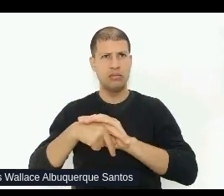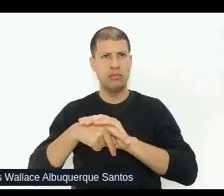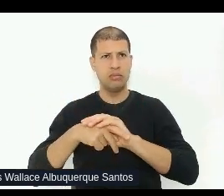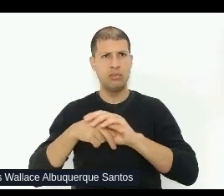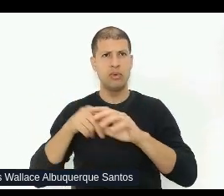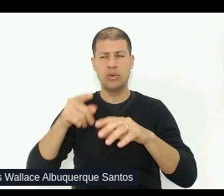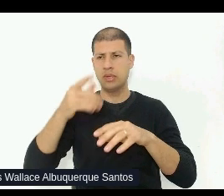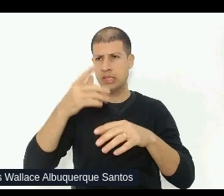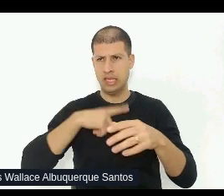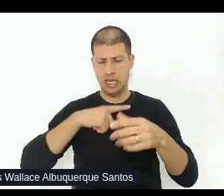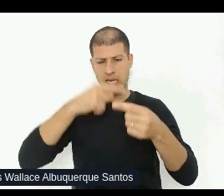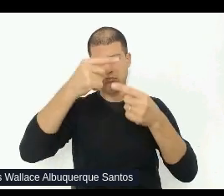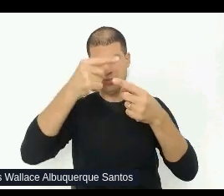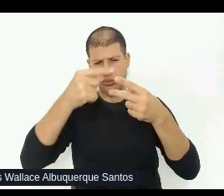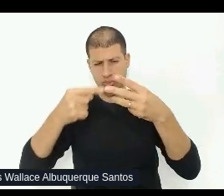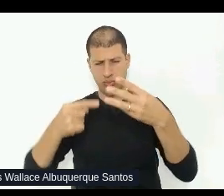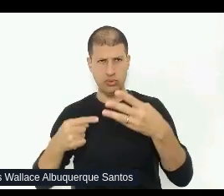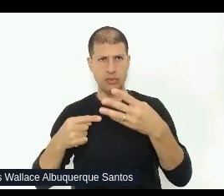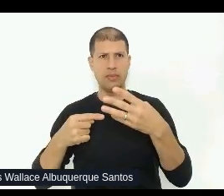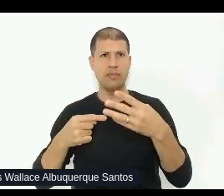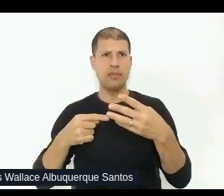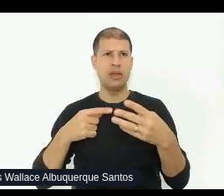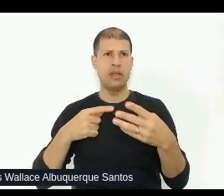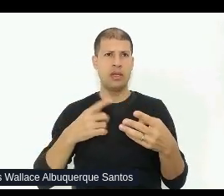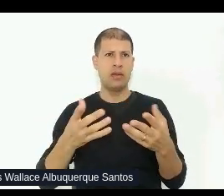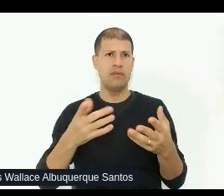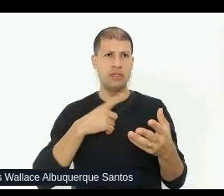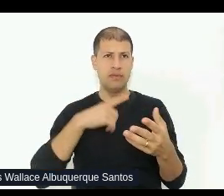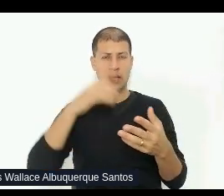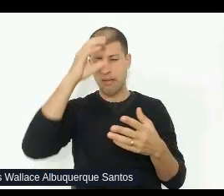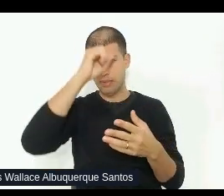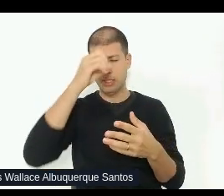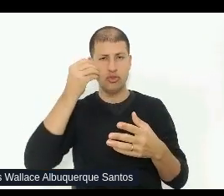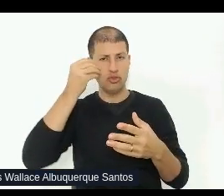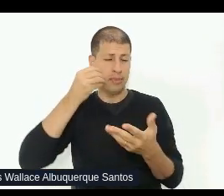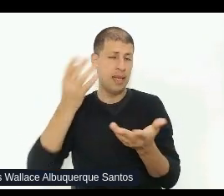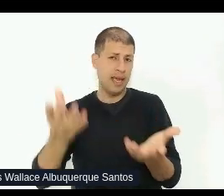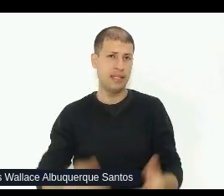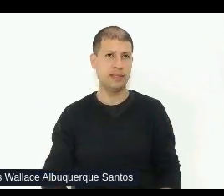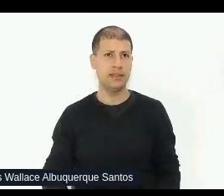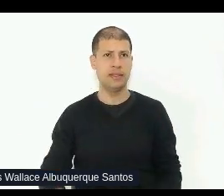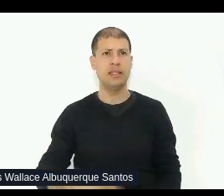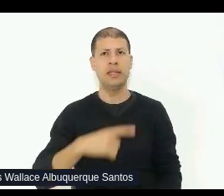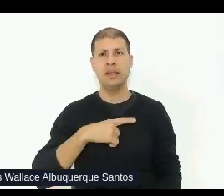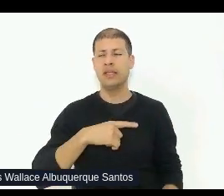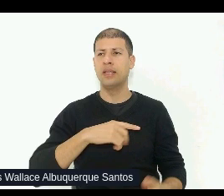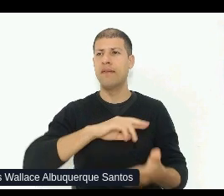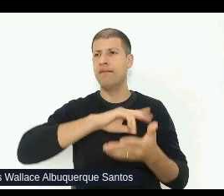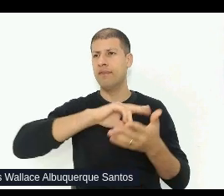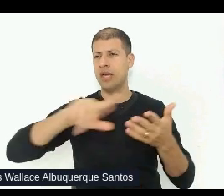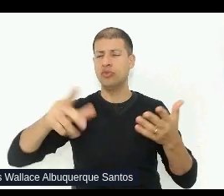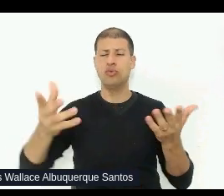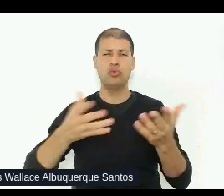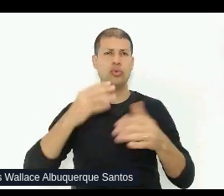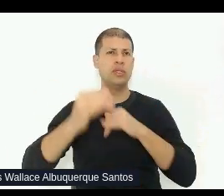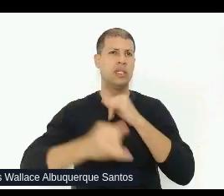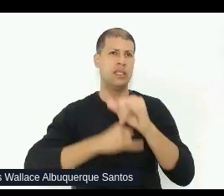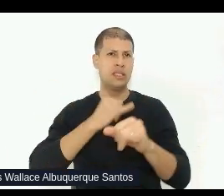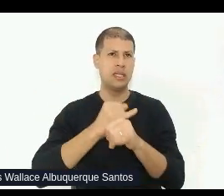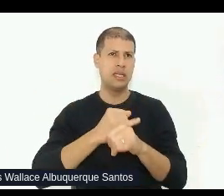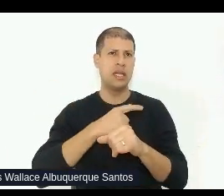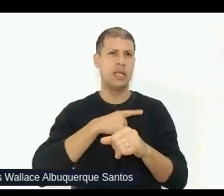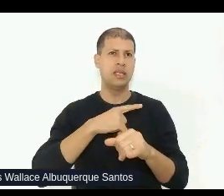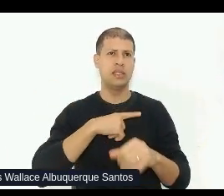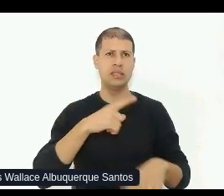componentes, infelizmente você vai ter que aprender com a experiência. Tem vários guias hoje aí na internet, o Gaia, né, W3C,